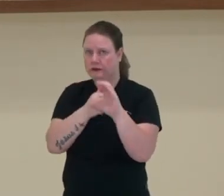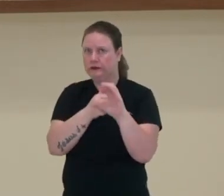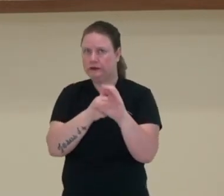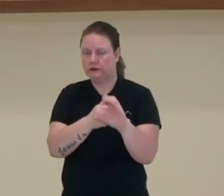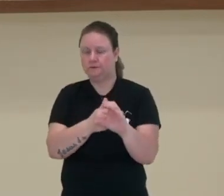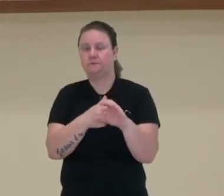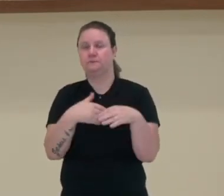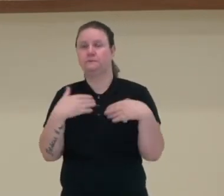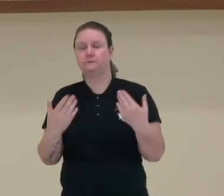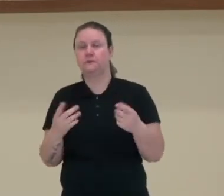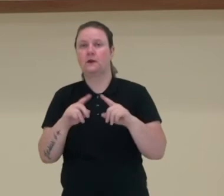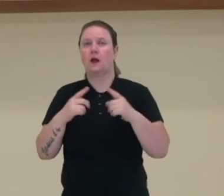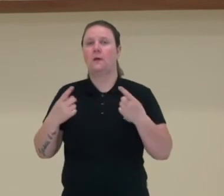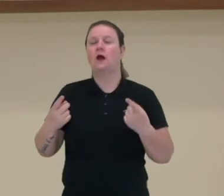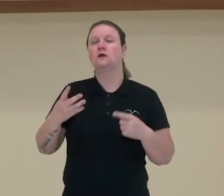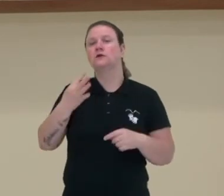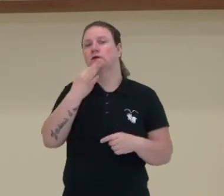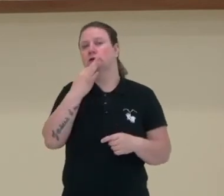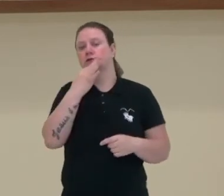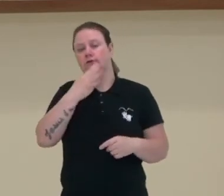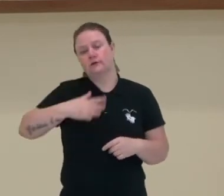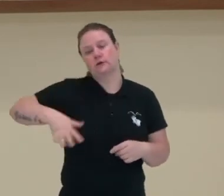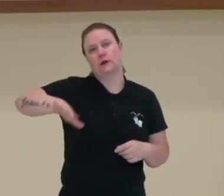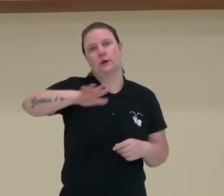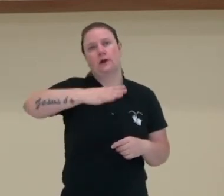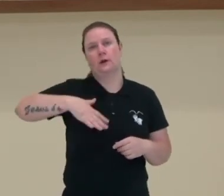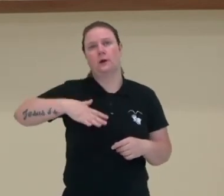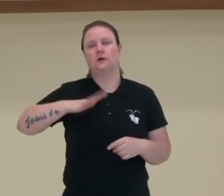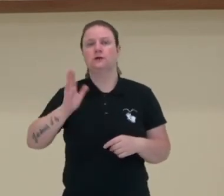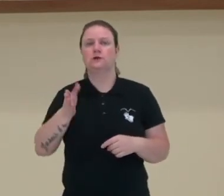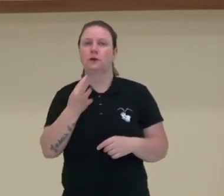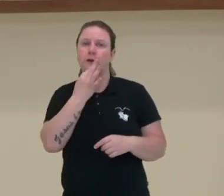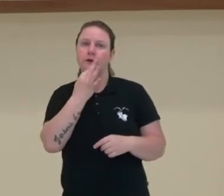geral, por essa oração ser muito conhecida,